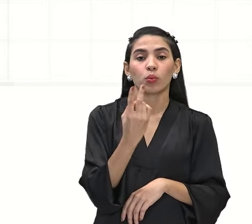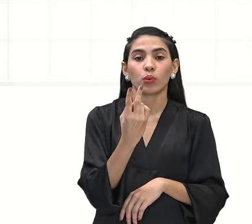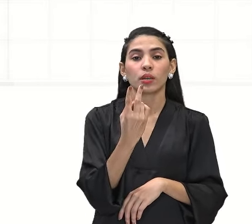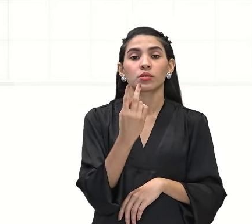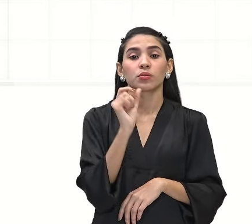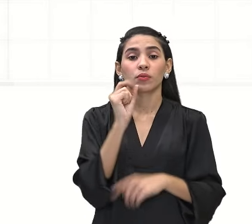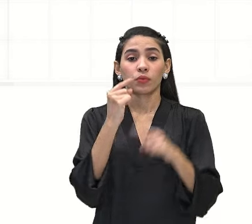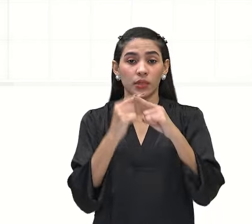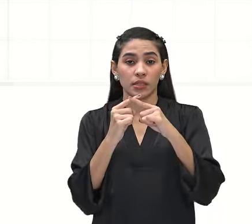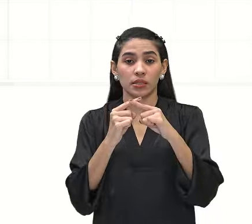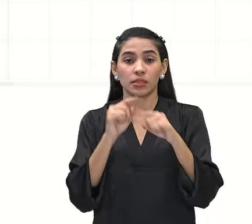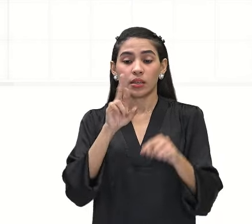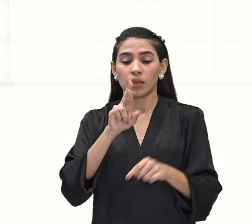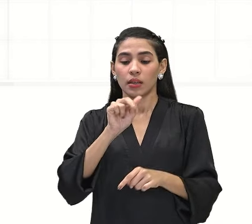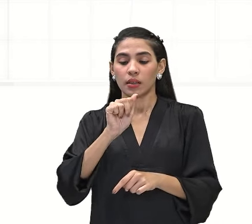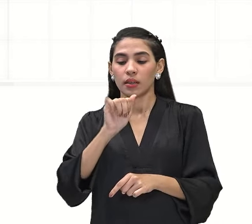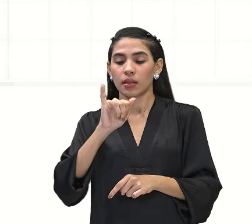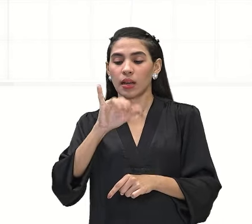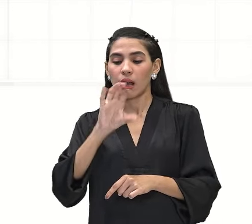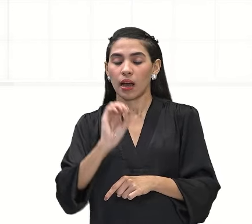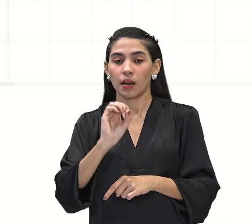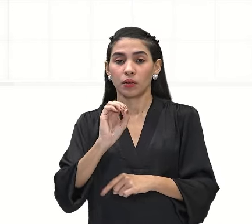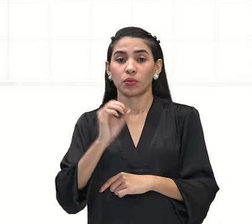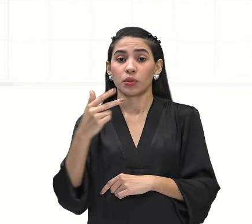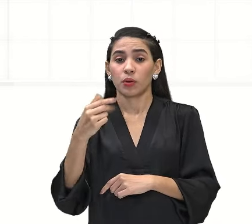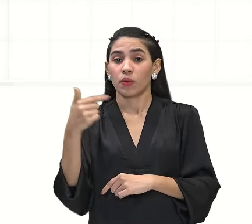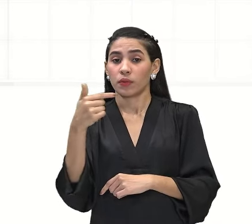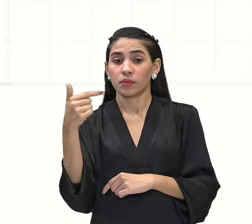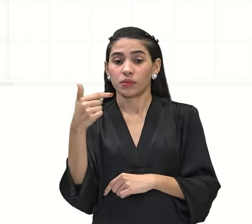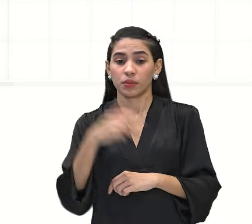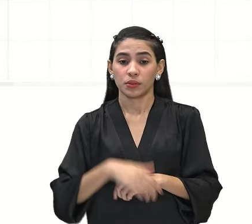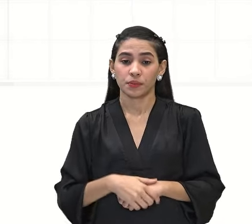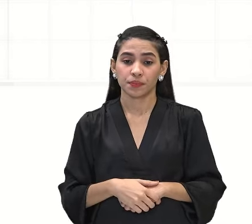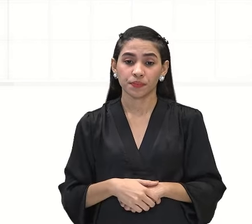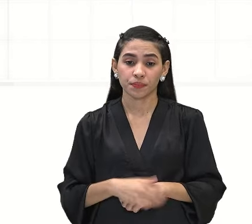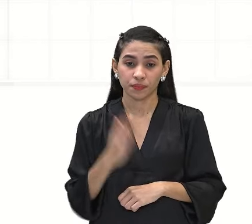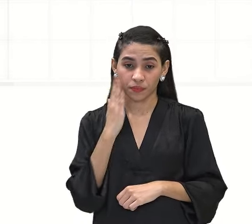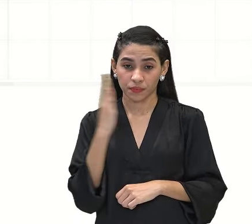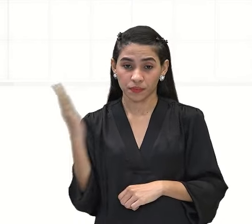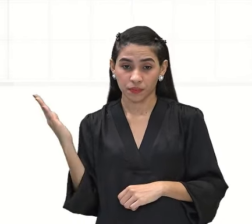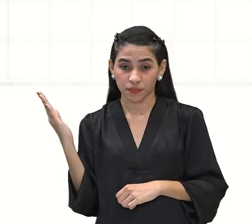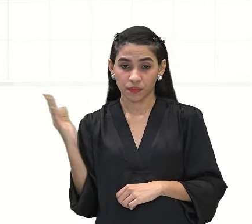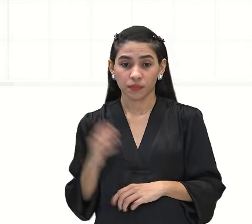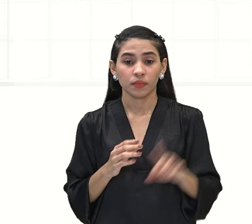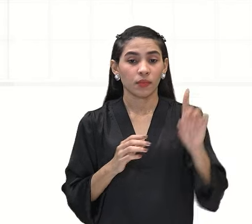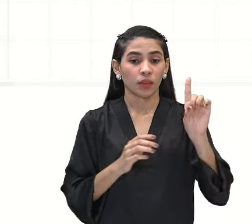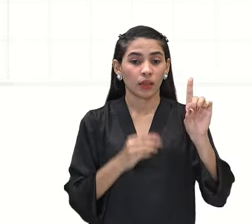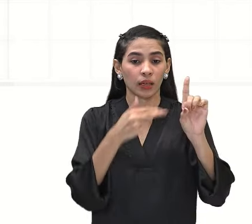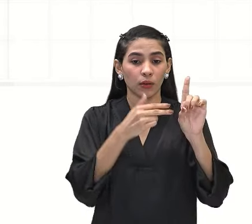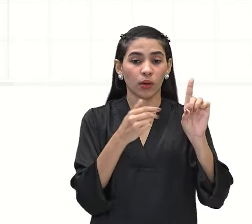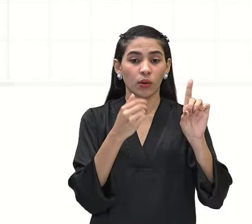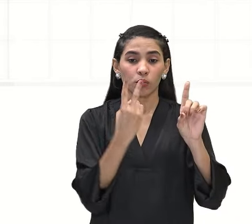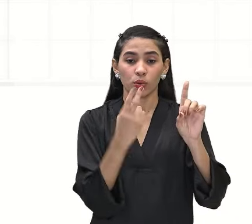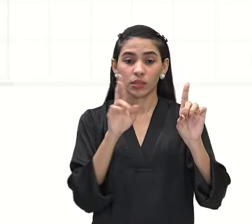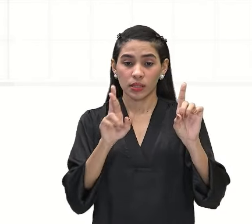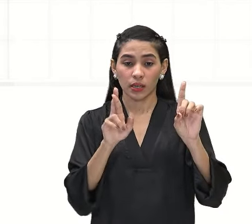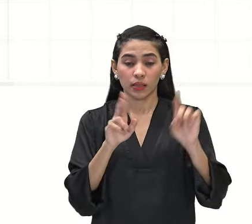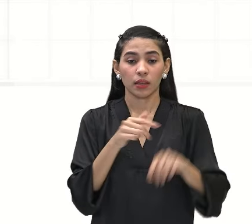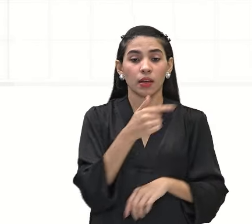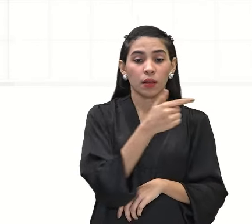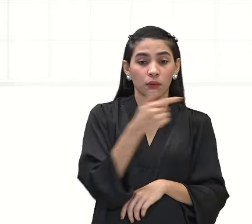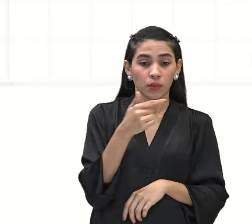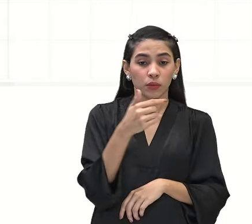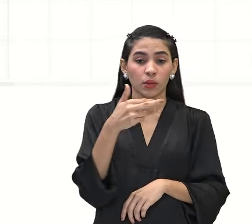raio esse diâmetro é 22 então substitu indo ó 22 = 2R já